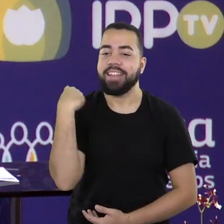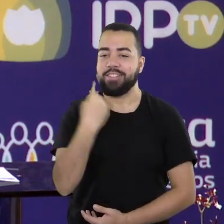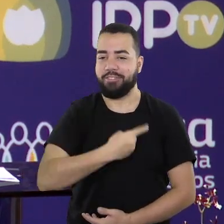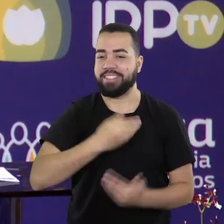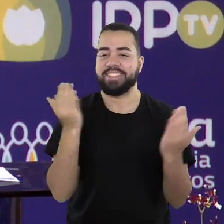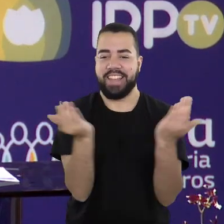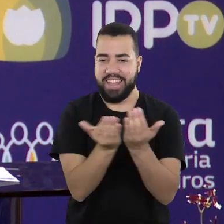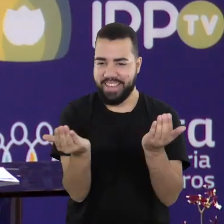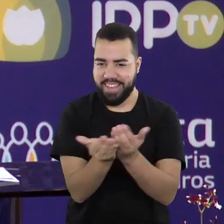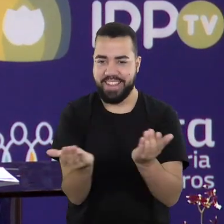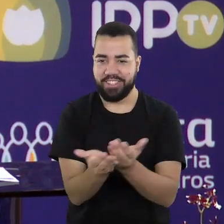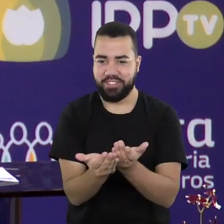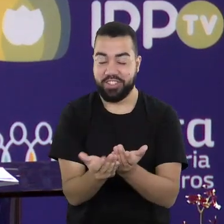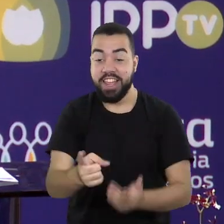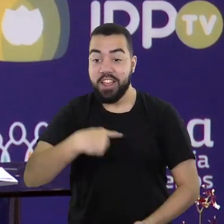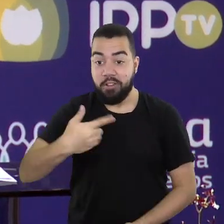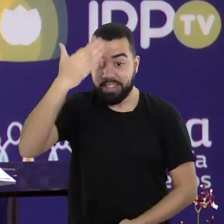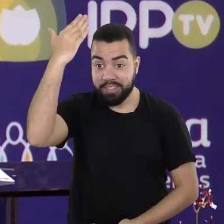convertida.